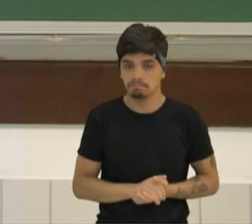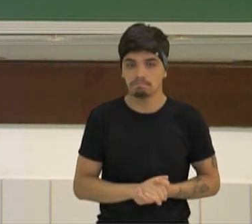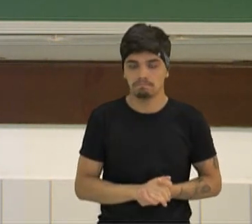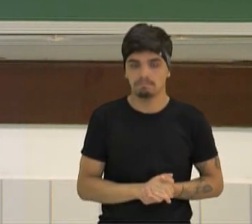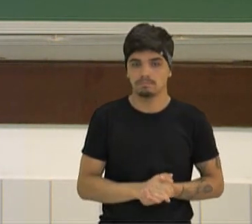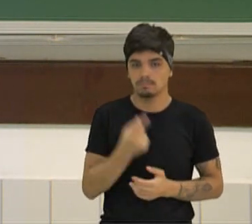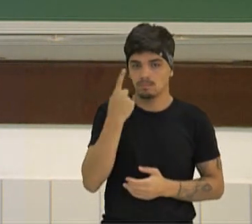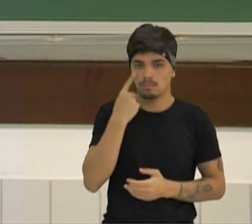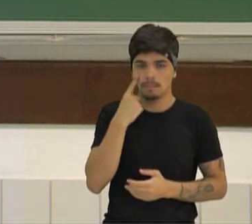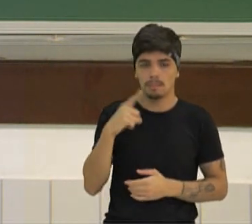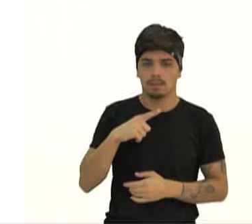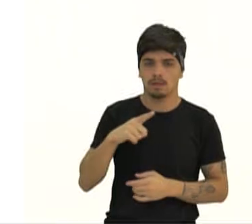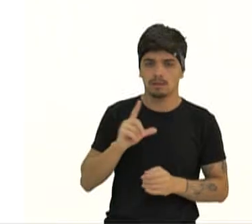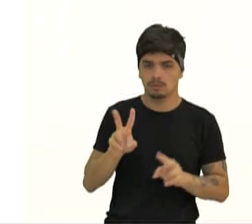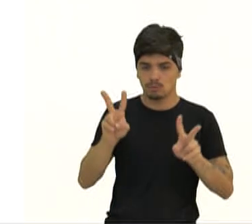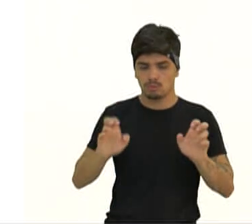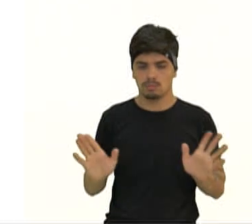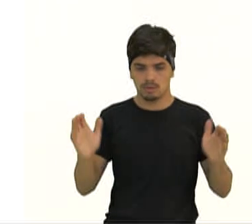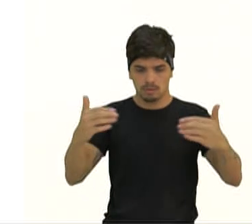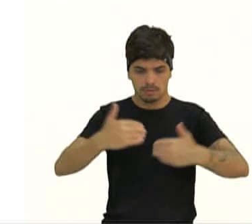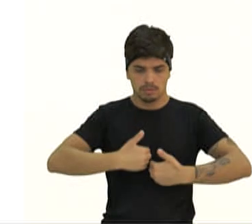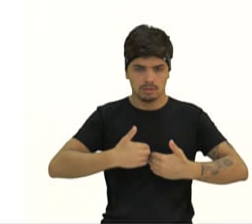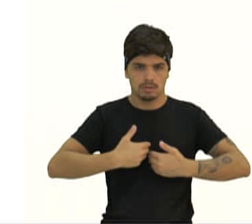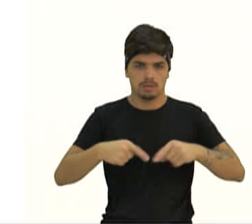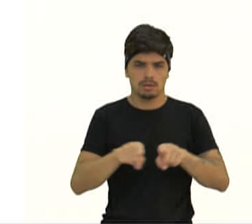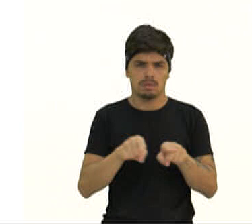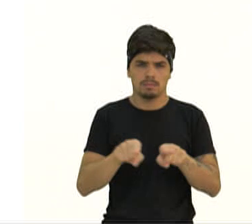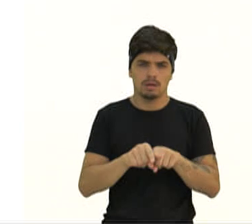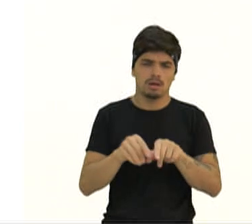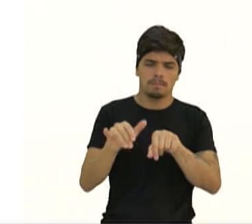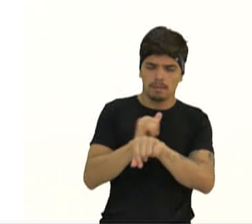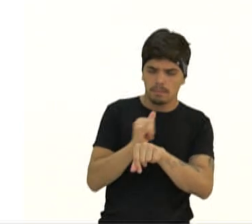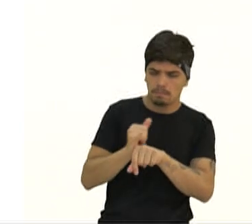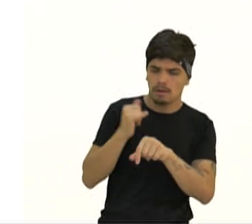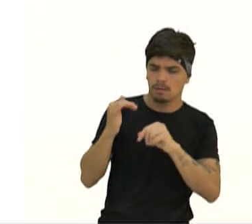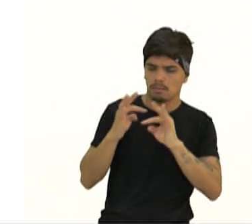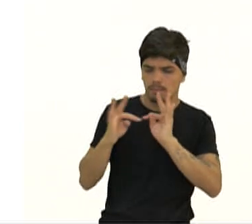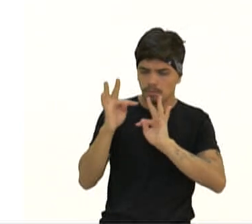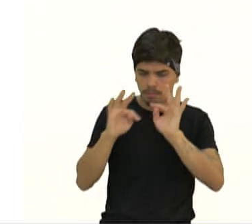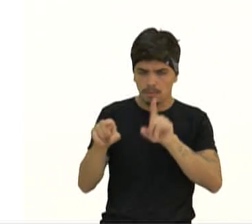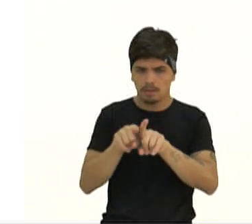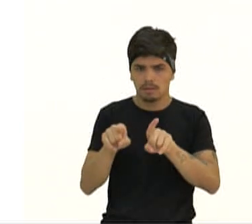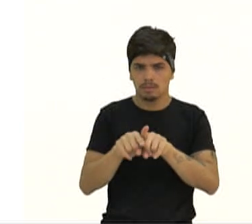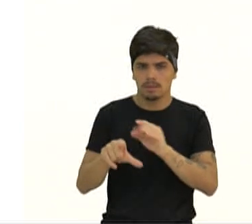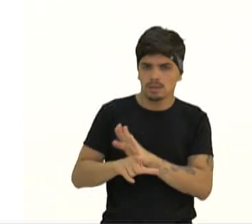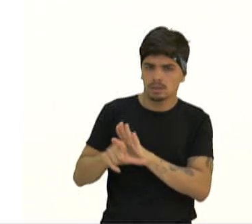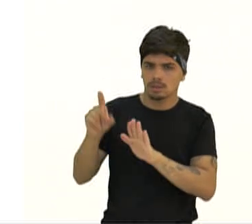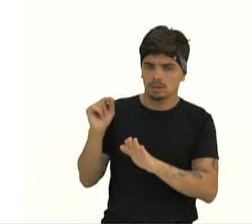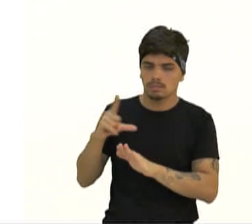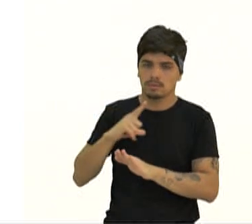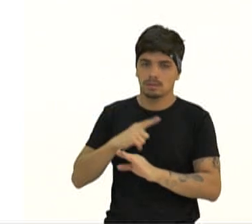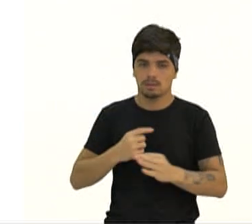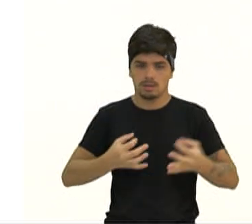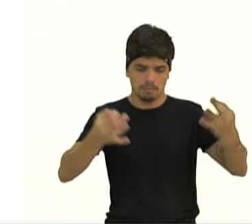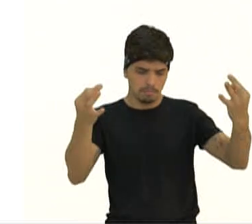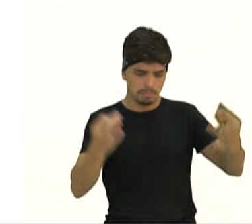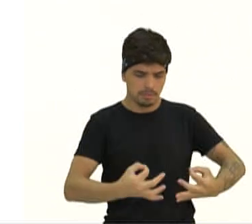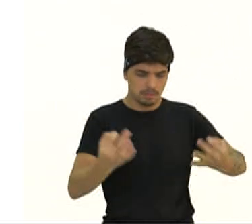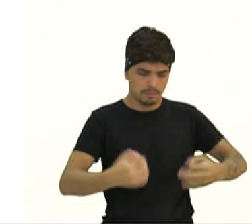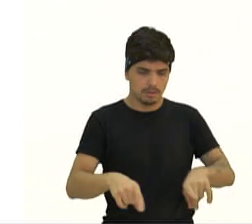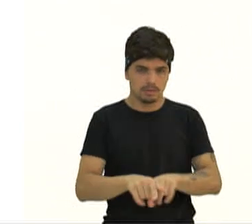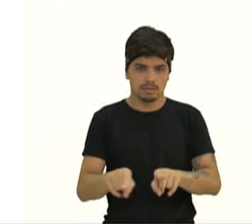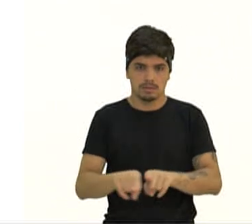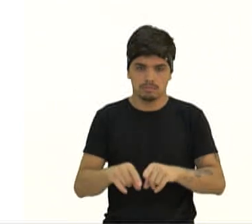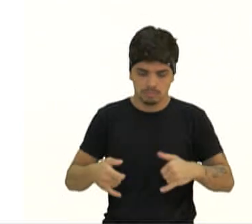entre os atributos do autismo de alta funcionalidade ou antigo as que estão perfeccionismo